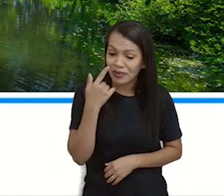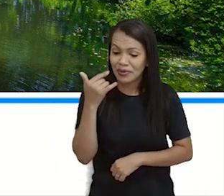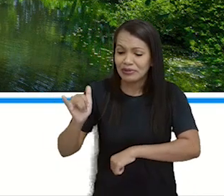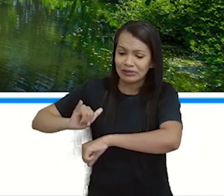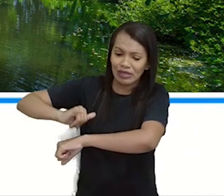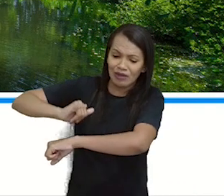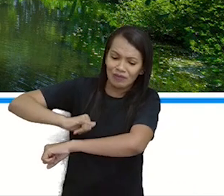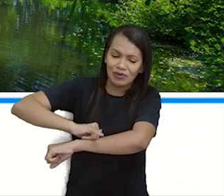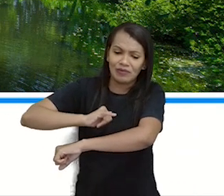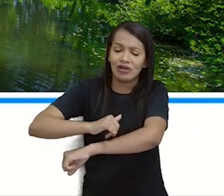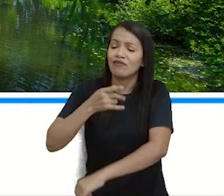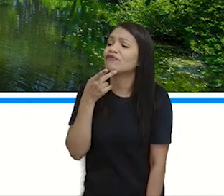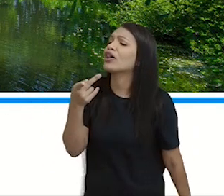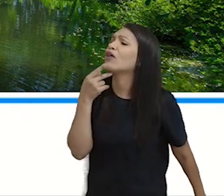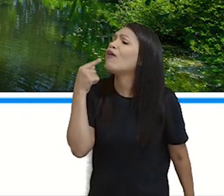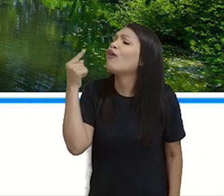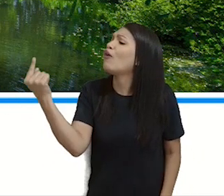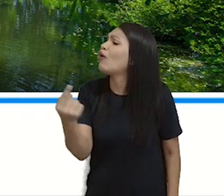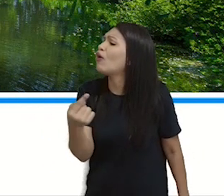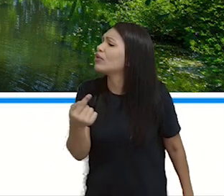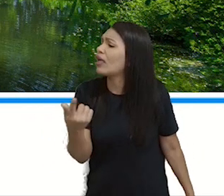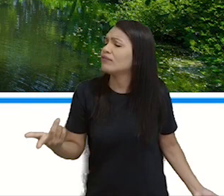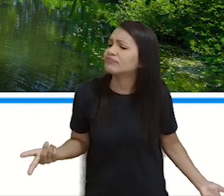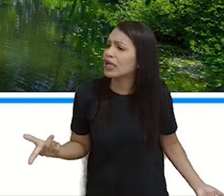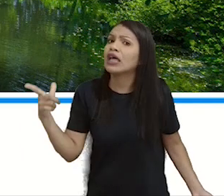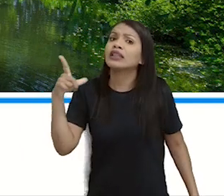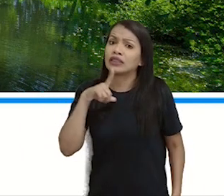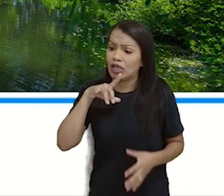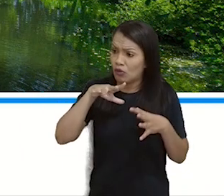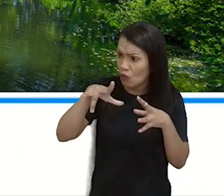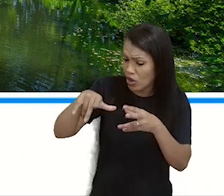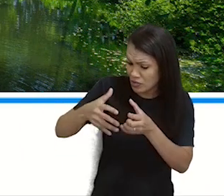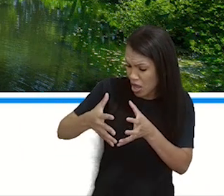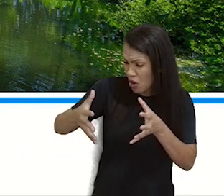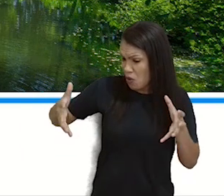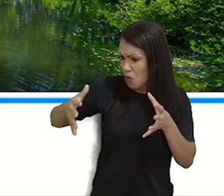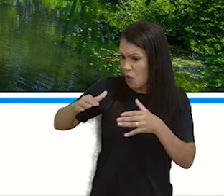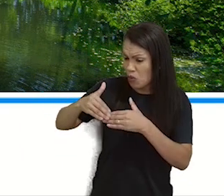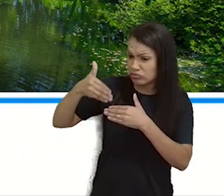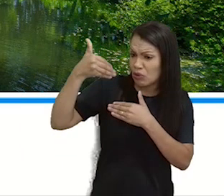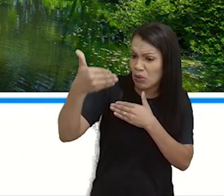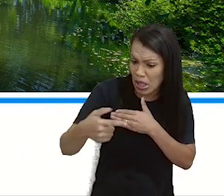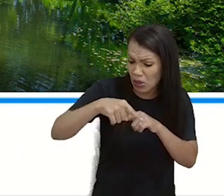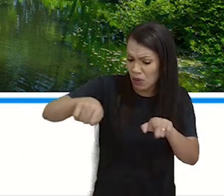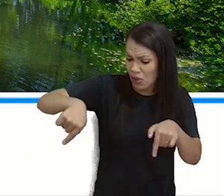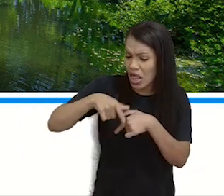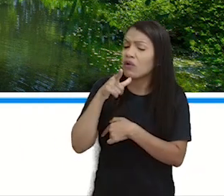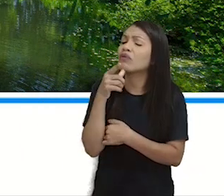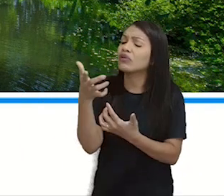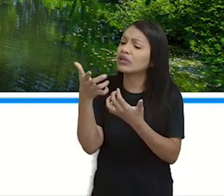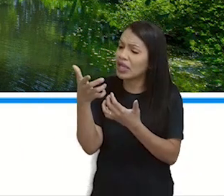voltaram no sapo arrogante e falaram, olha só, sapo, tem um animal gigante do outro lado do lago e quer conhecer